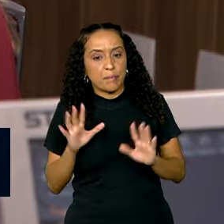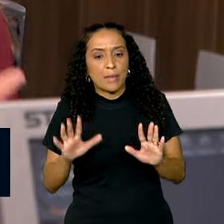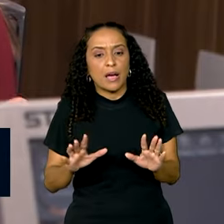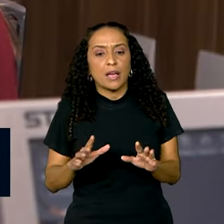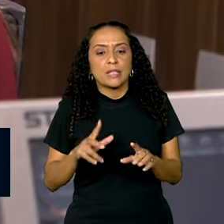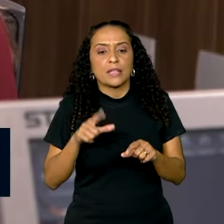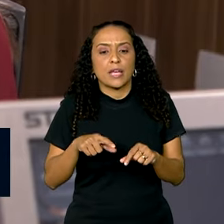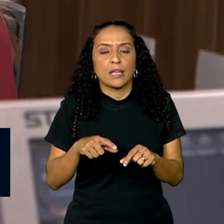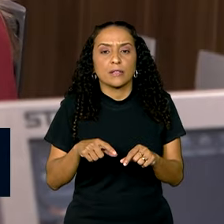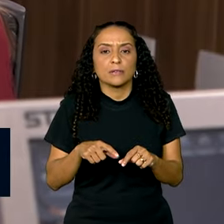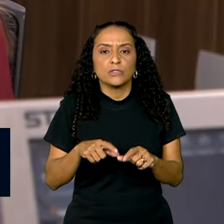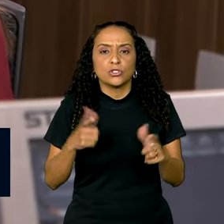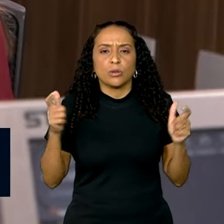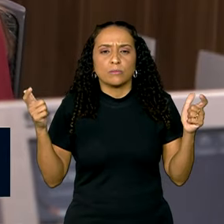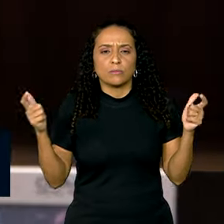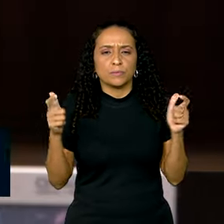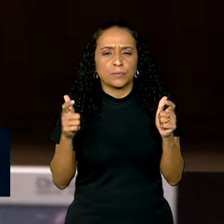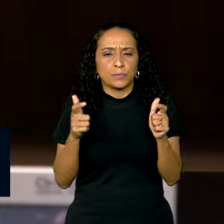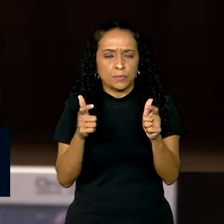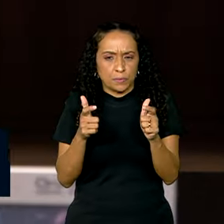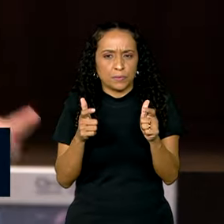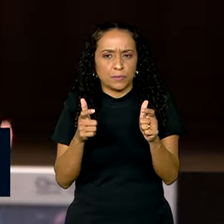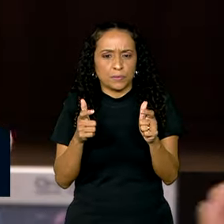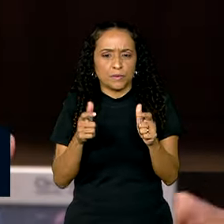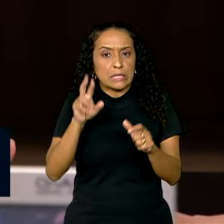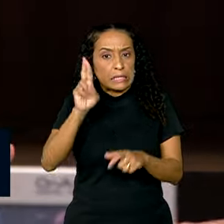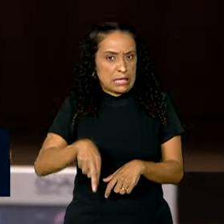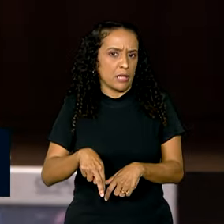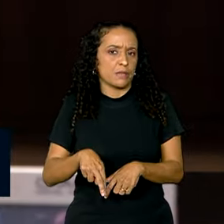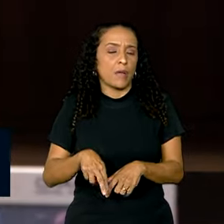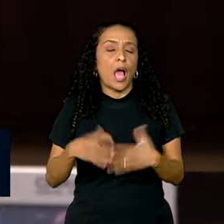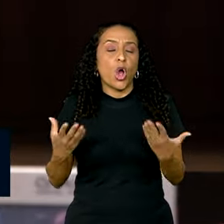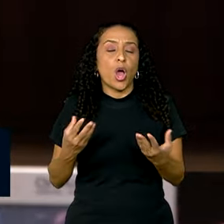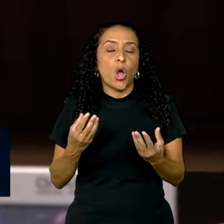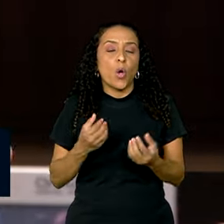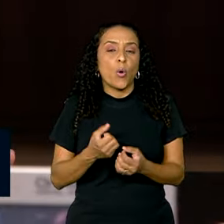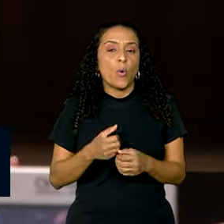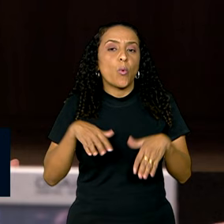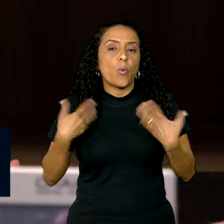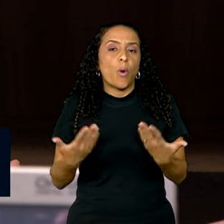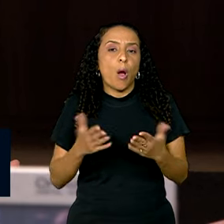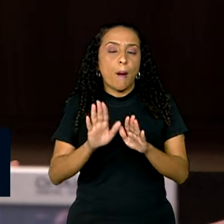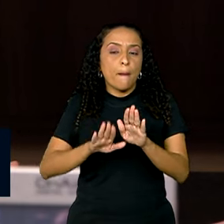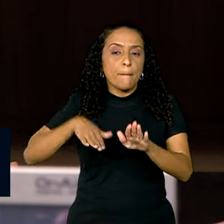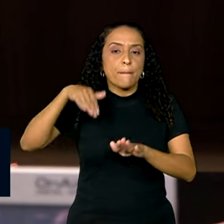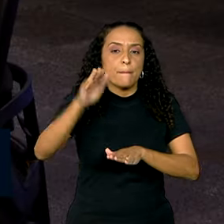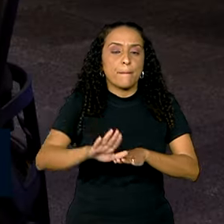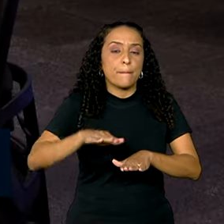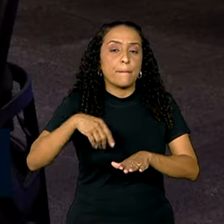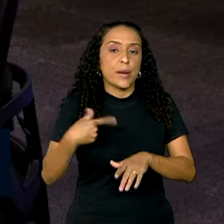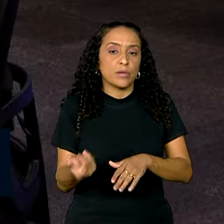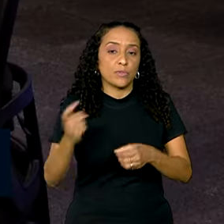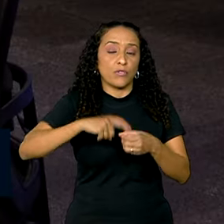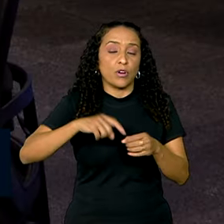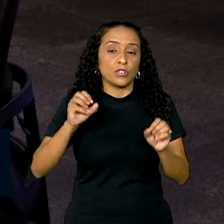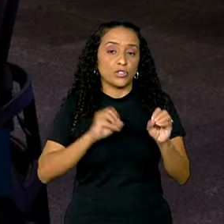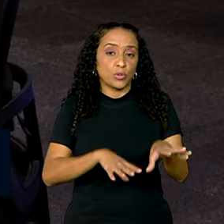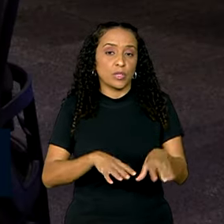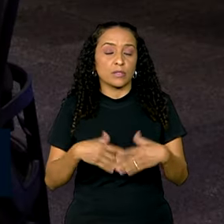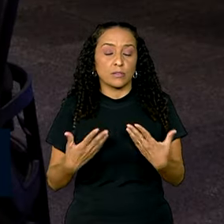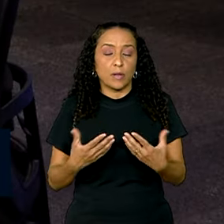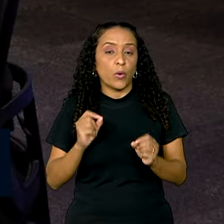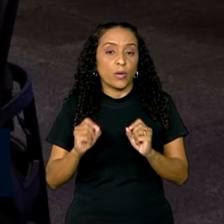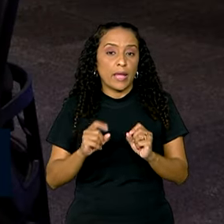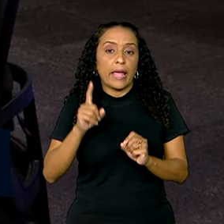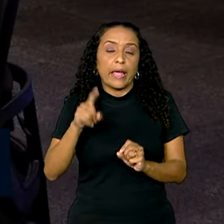diria que foi uma racionalização e agora agora Quais são os próximos passos nessa retomada de obras da educação Pois é os próximos passos